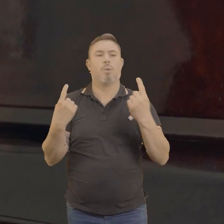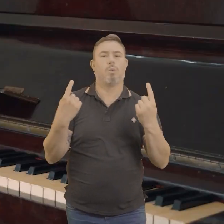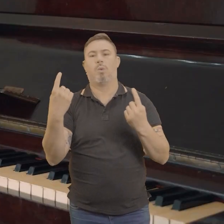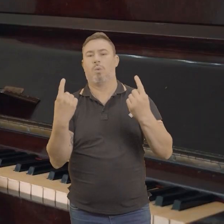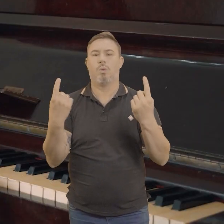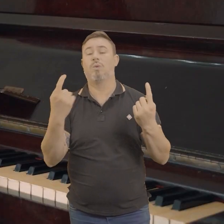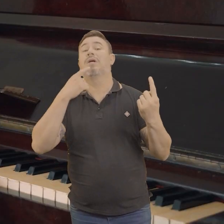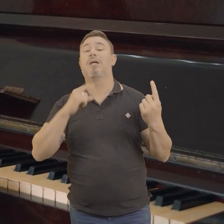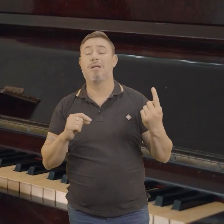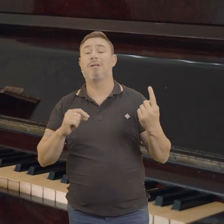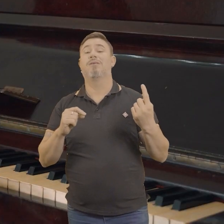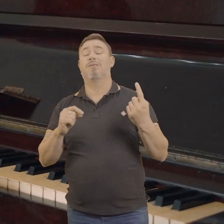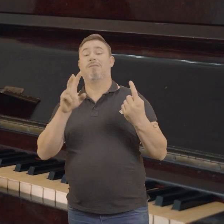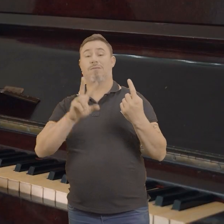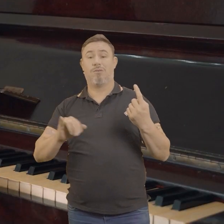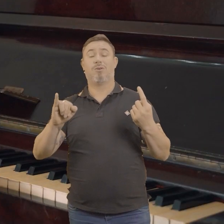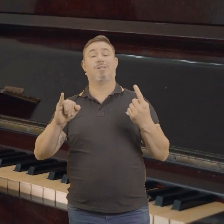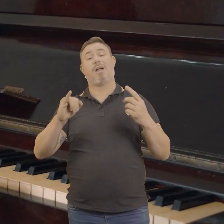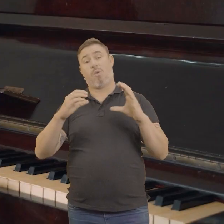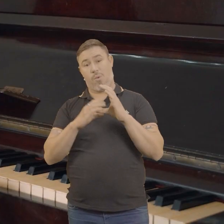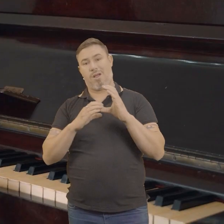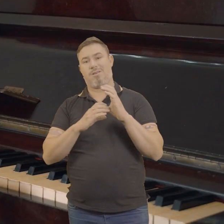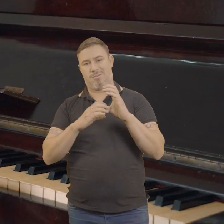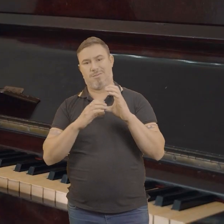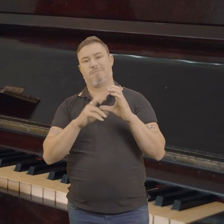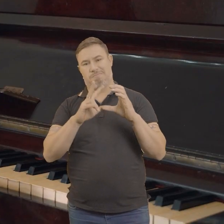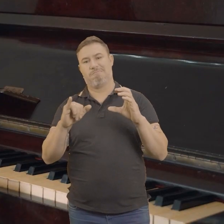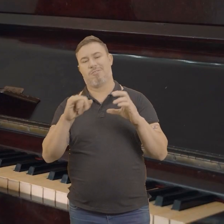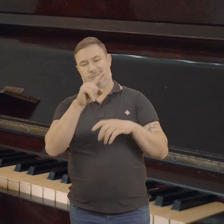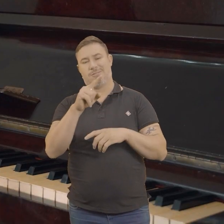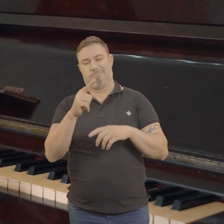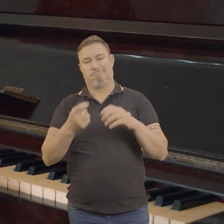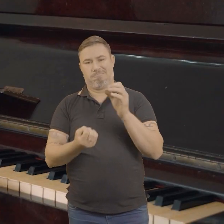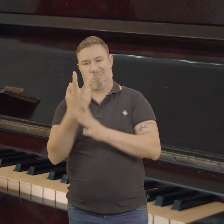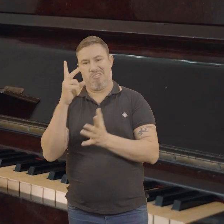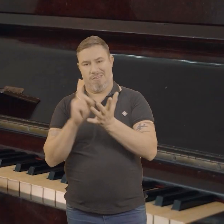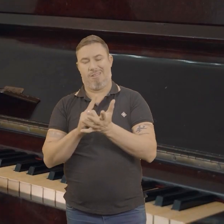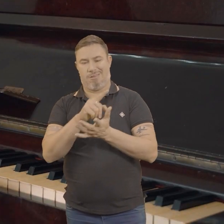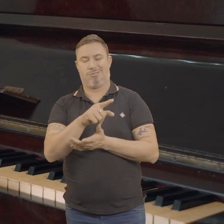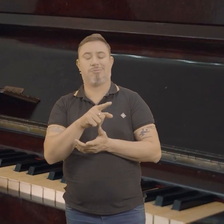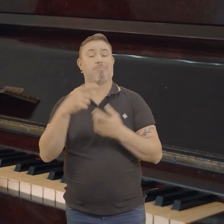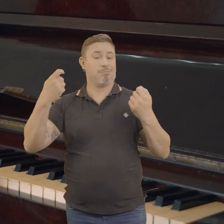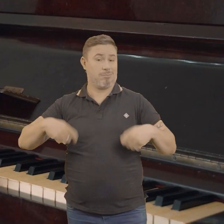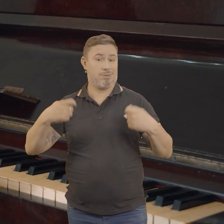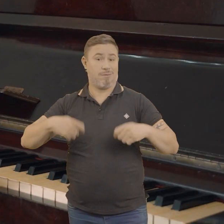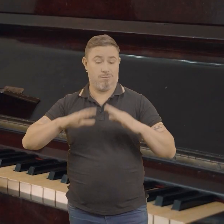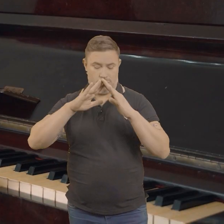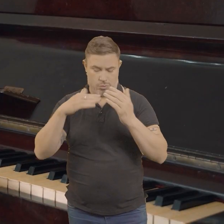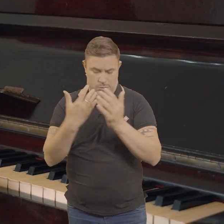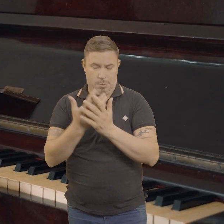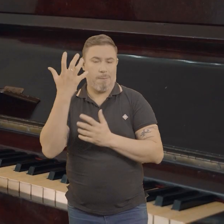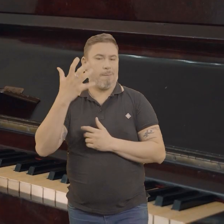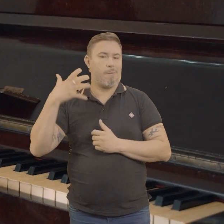outro. Quem foi assumir foi a Universidade Estadual. Porque para se instalar, ela precisava de uma escola de